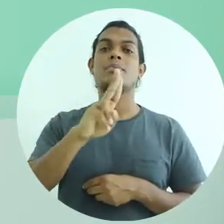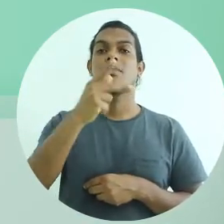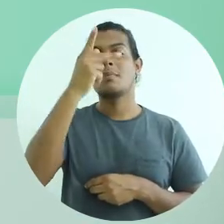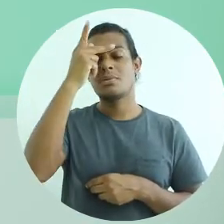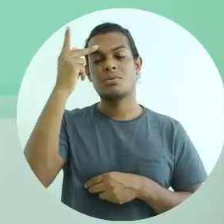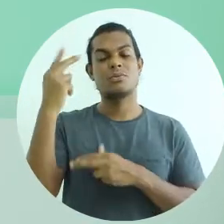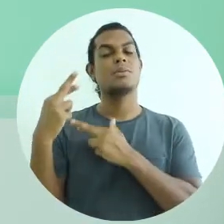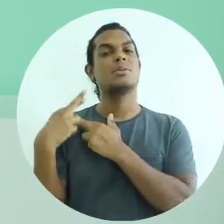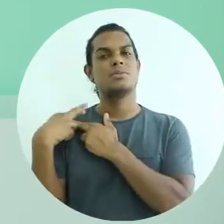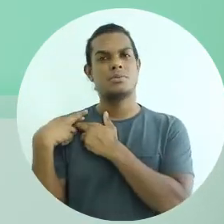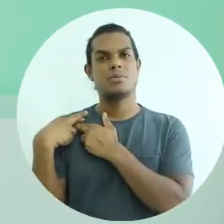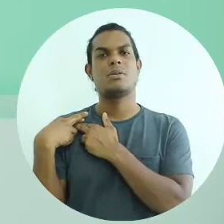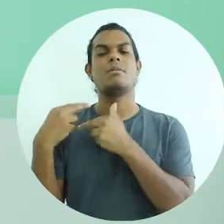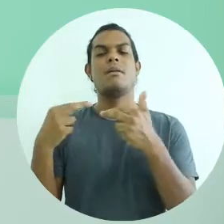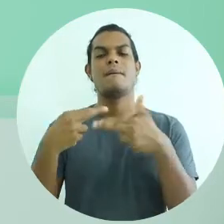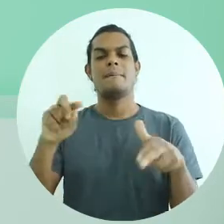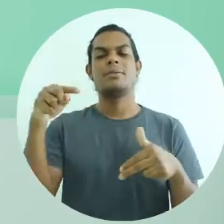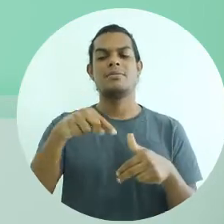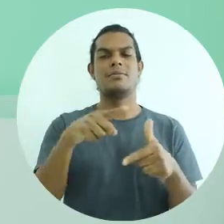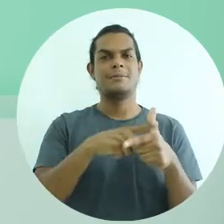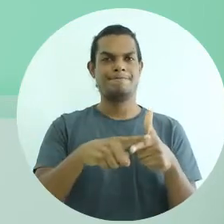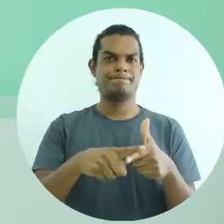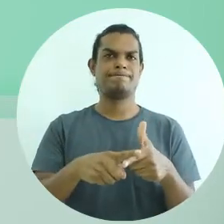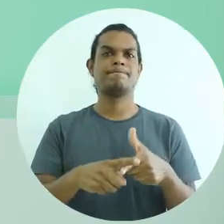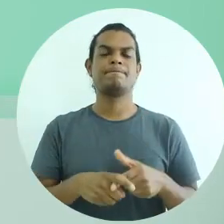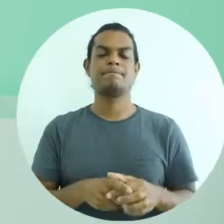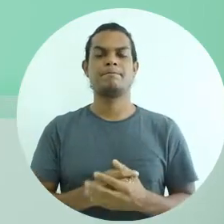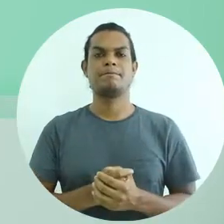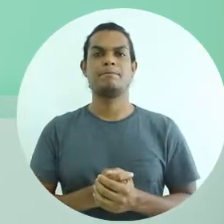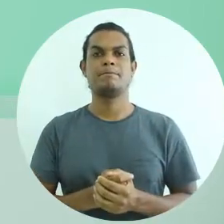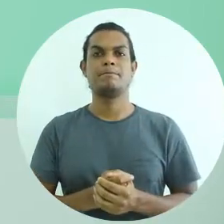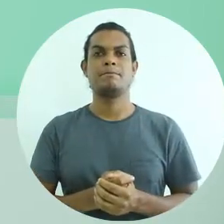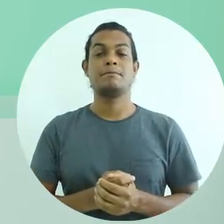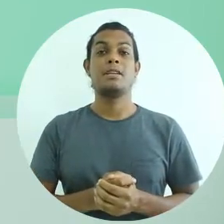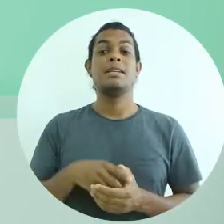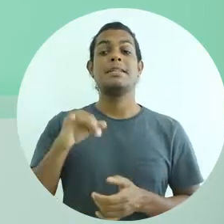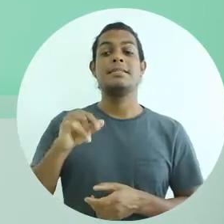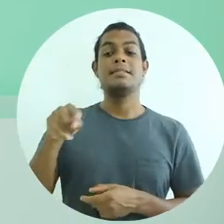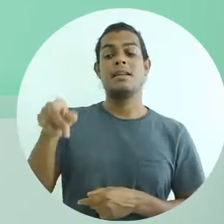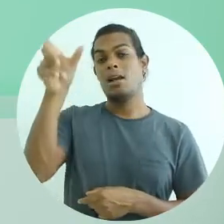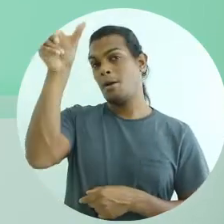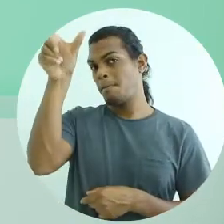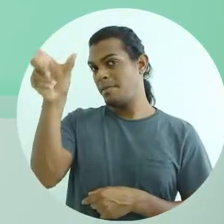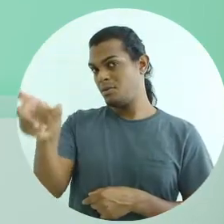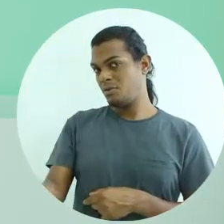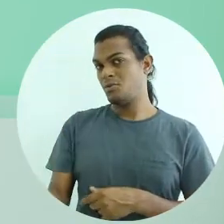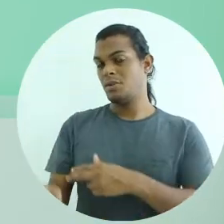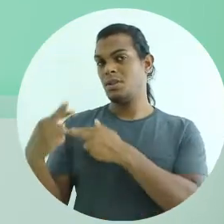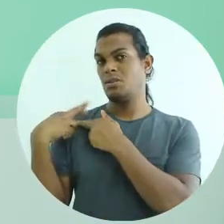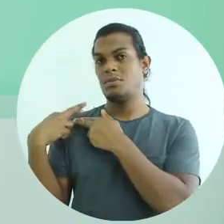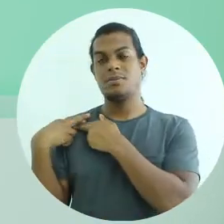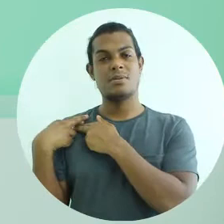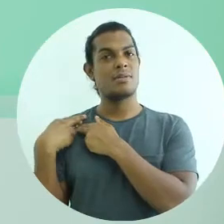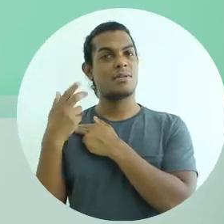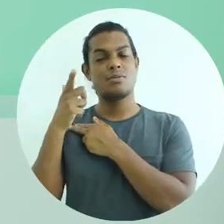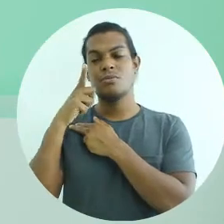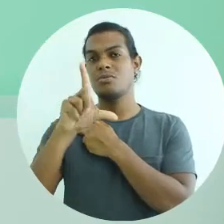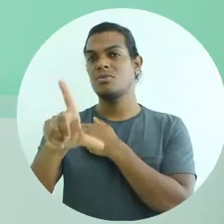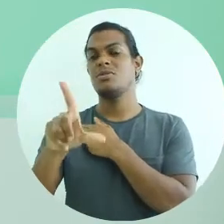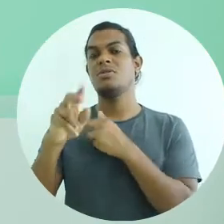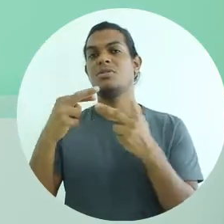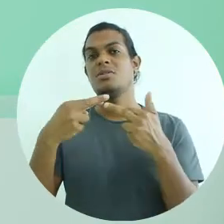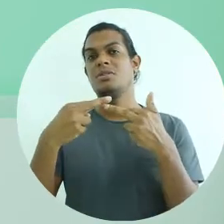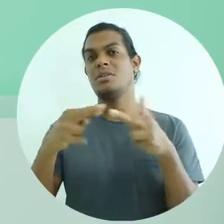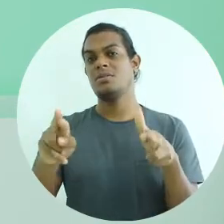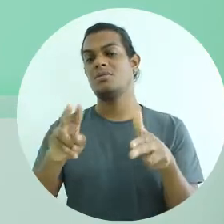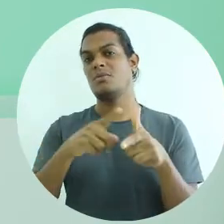aquele problema. E olha só, se aquele responsável não estiver fazendo parte daquela reunião para solucionar o problema, Você